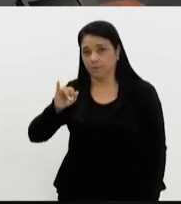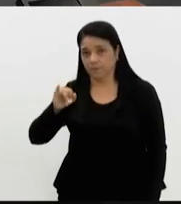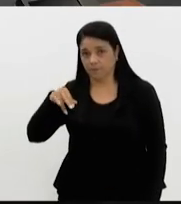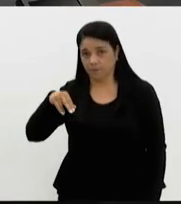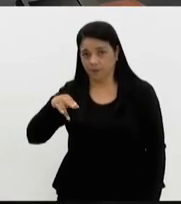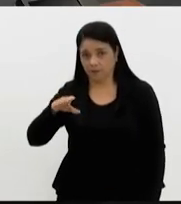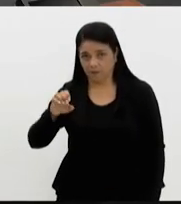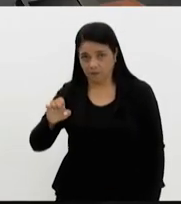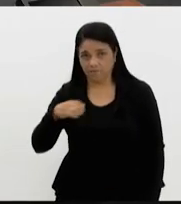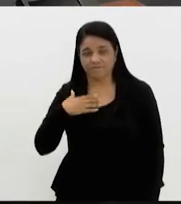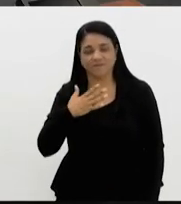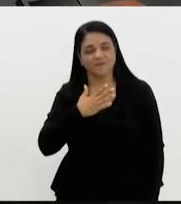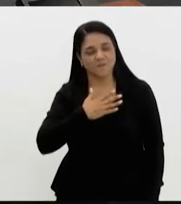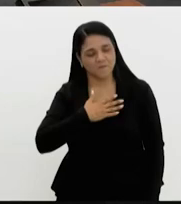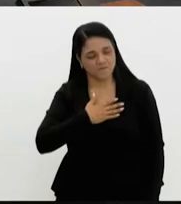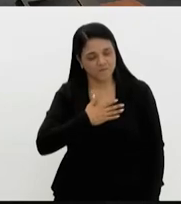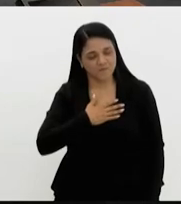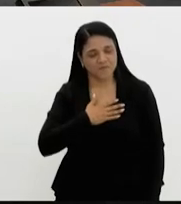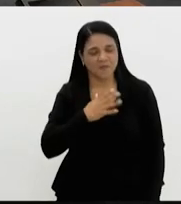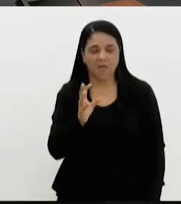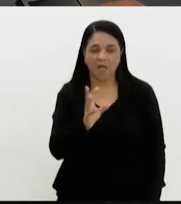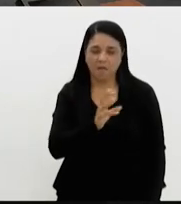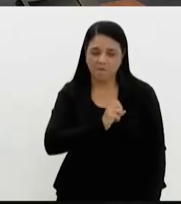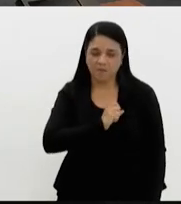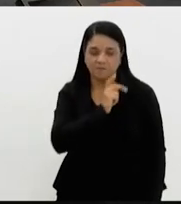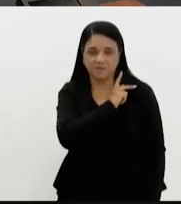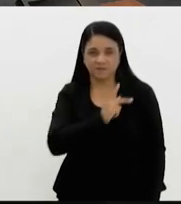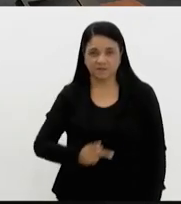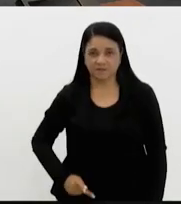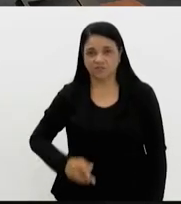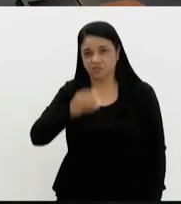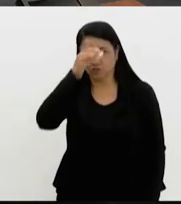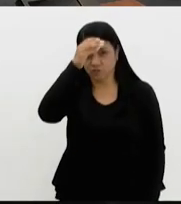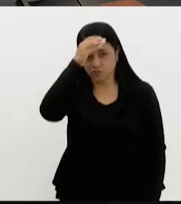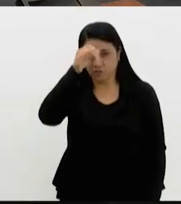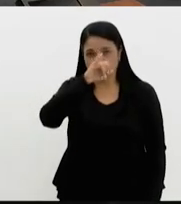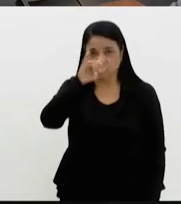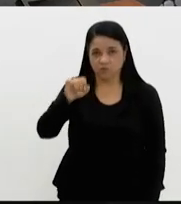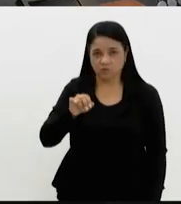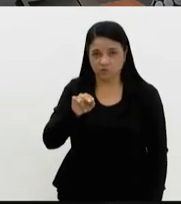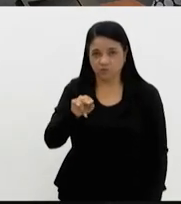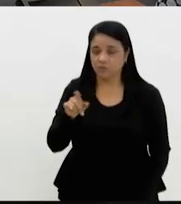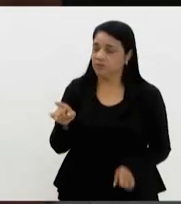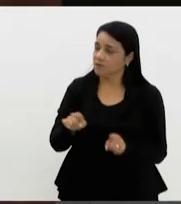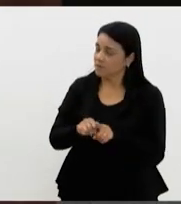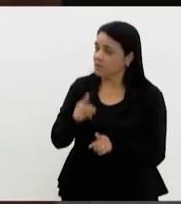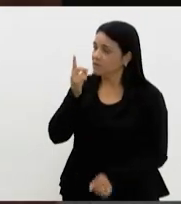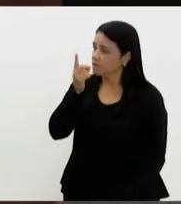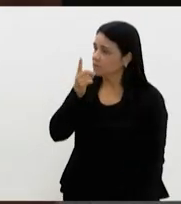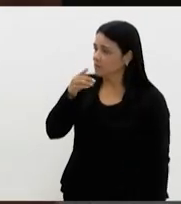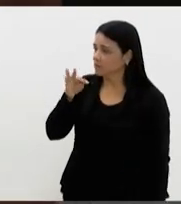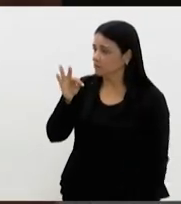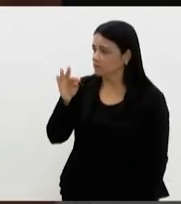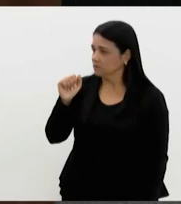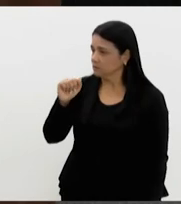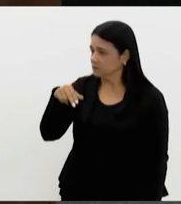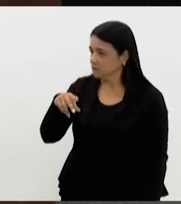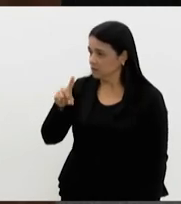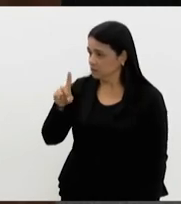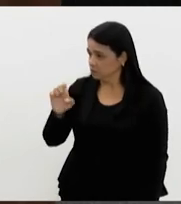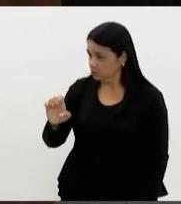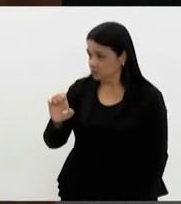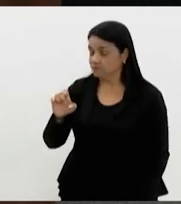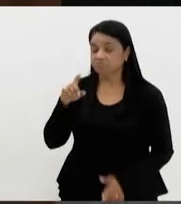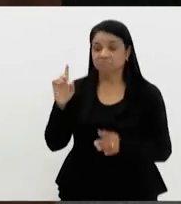Minha querida e amada presidente Tiaju, vejo aqui também o deputado Tandi, coautor de um projeto que